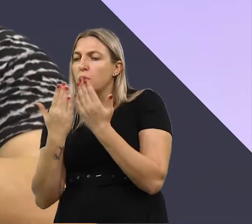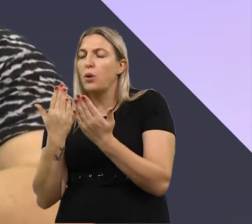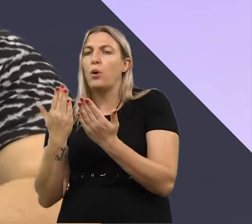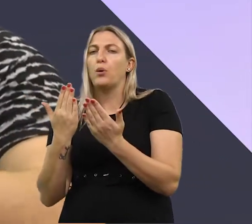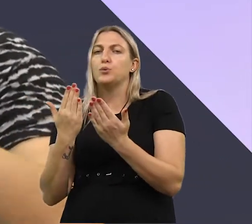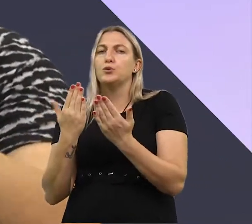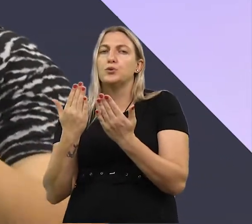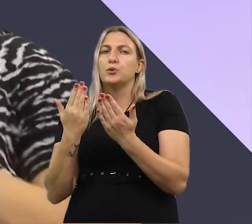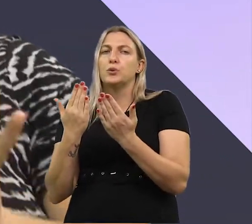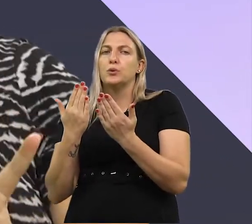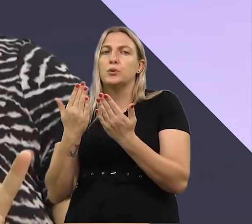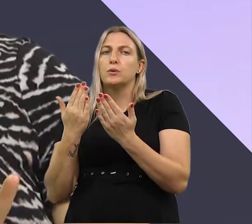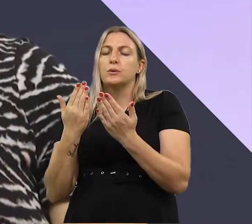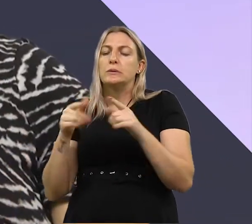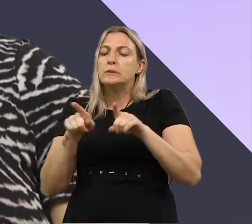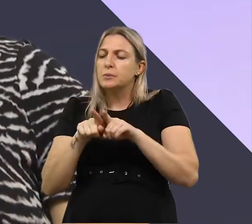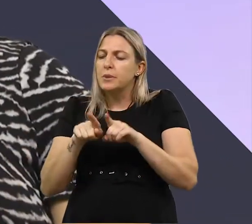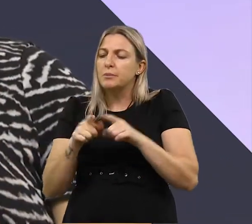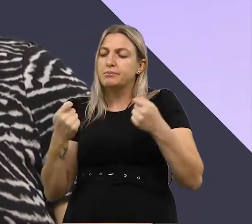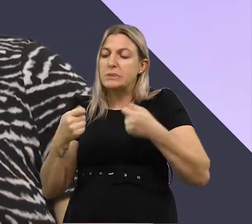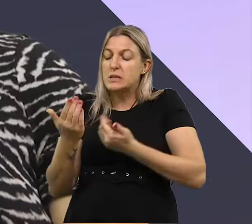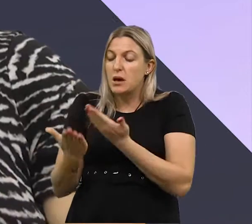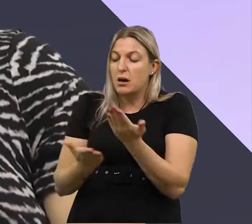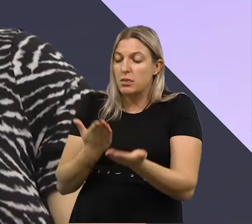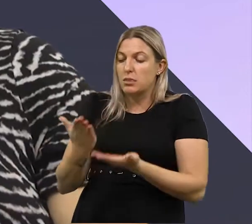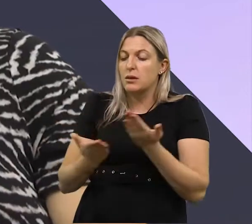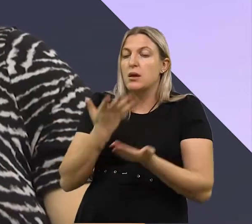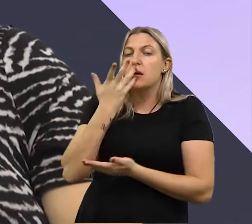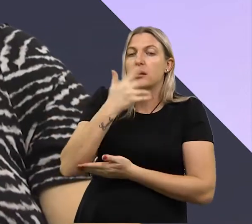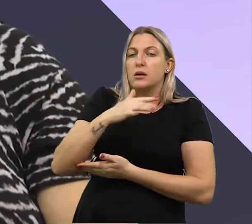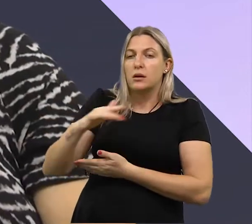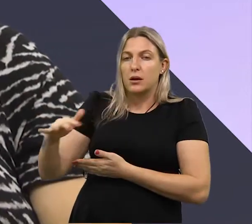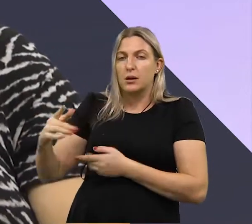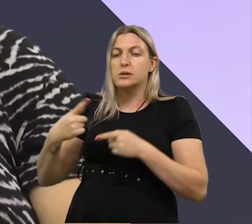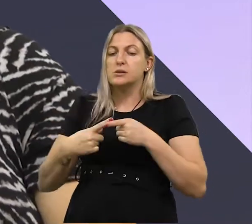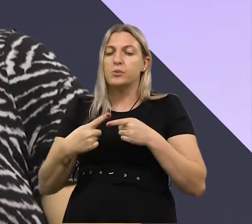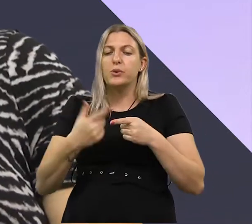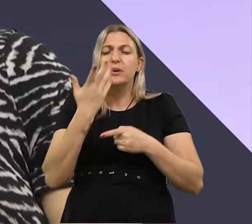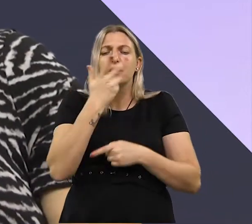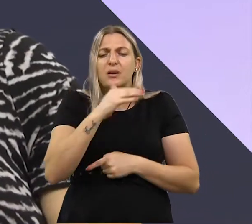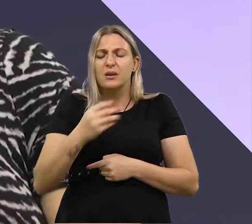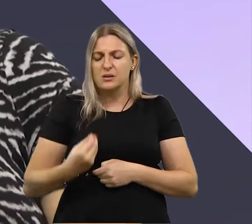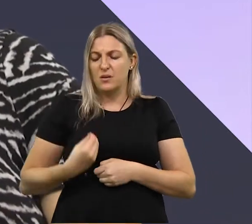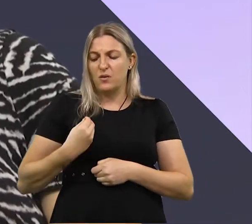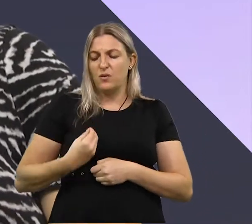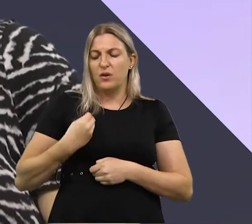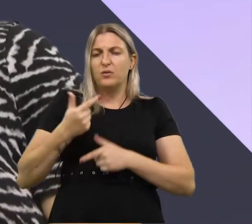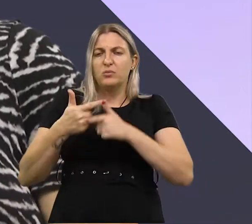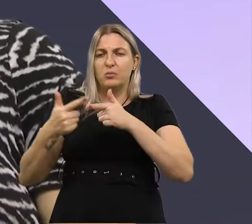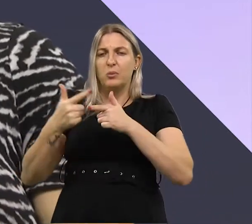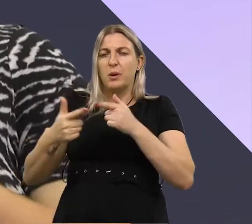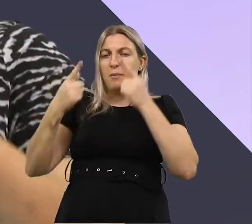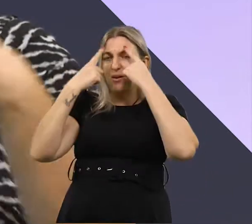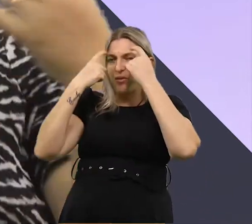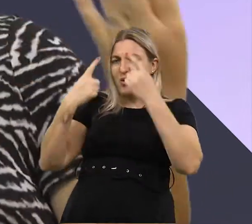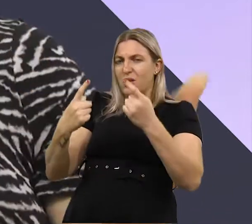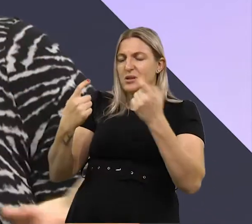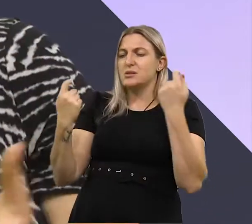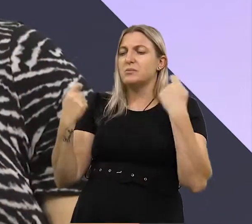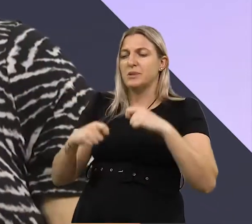conselho tutelar, o atendimento também às crianças, porque as crianças também que vivem uma situação de violência,